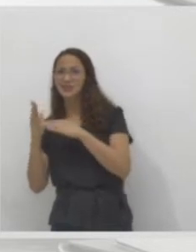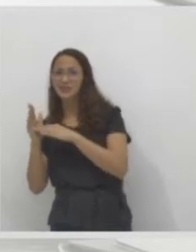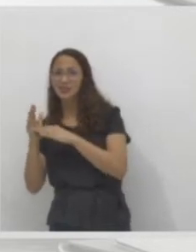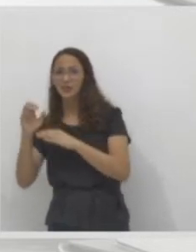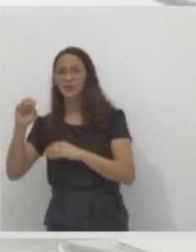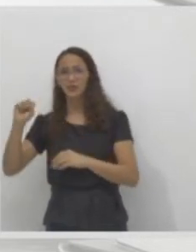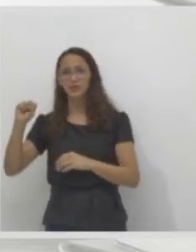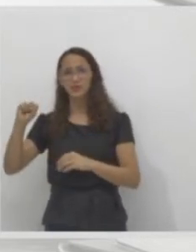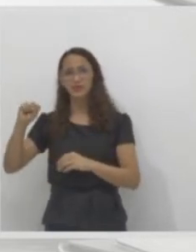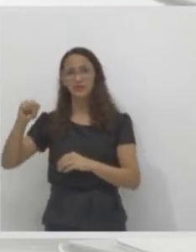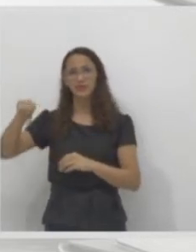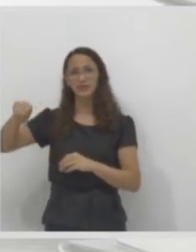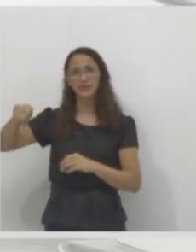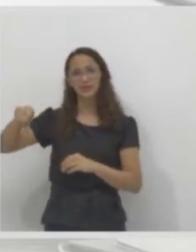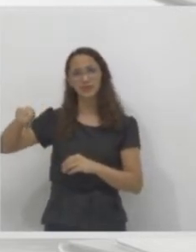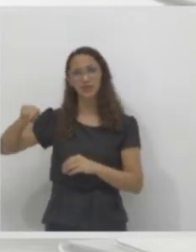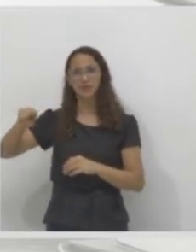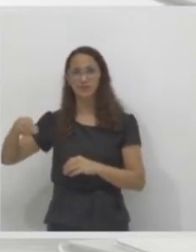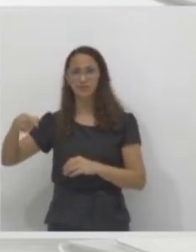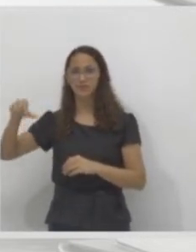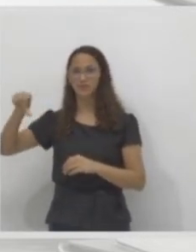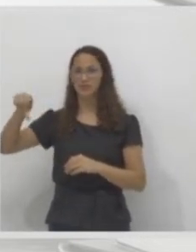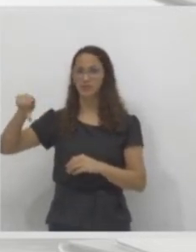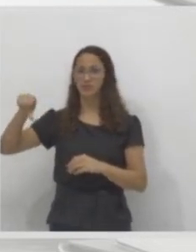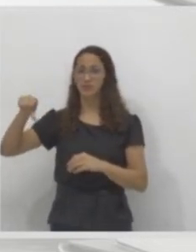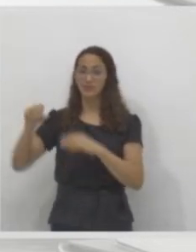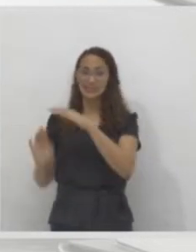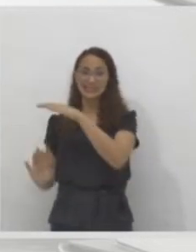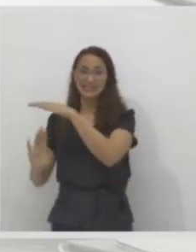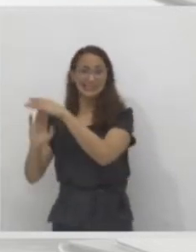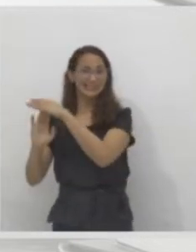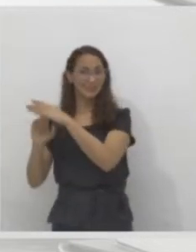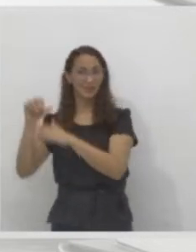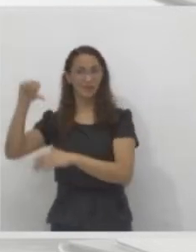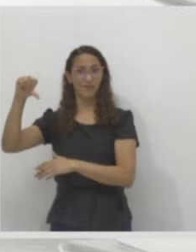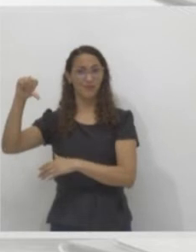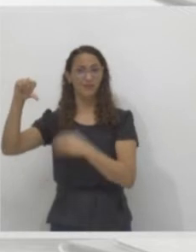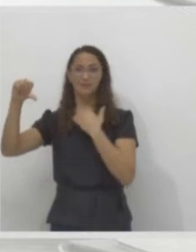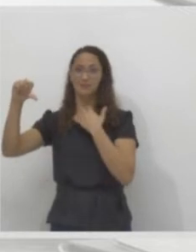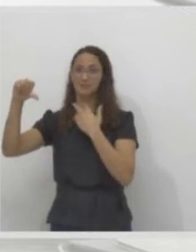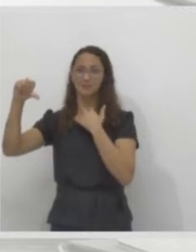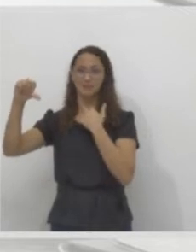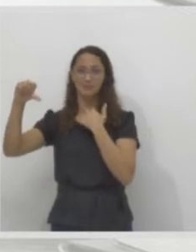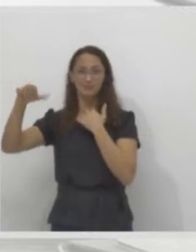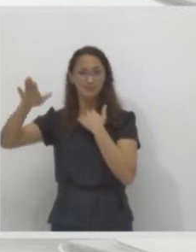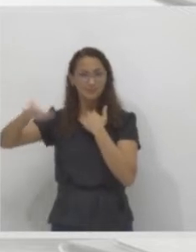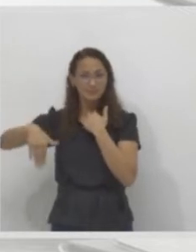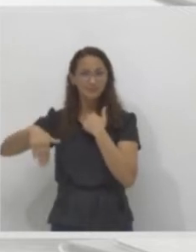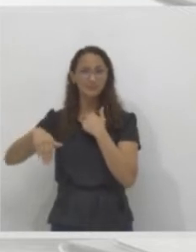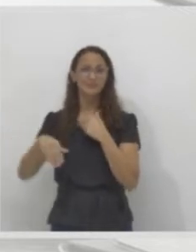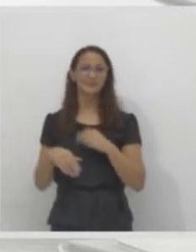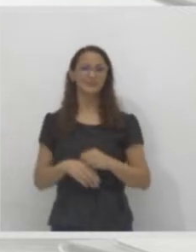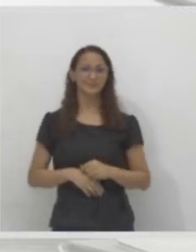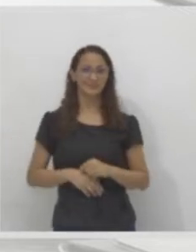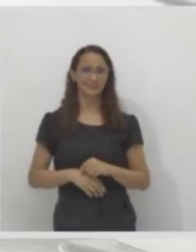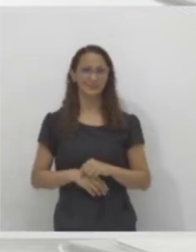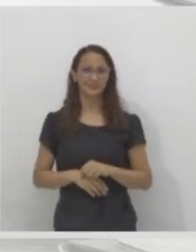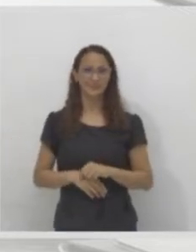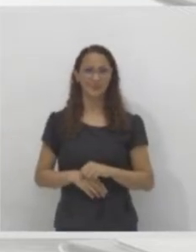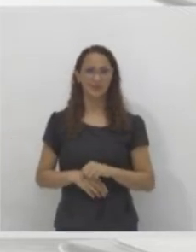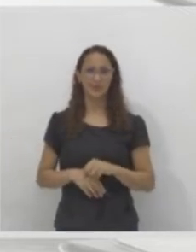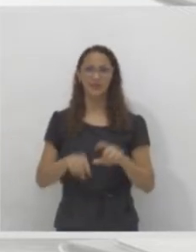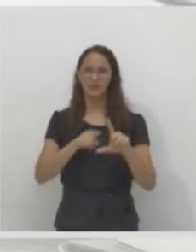89,9 talvez, tá? Mas não pode chegar em 90 graus. Todos esses três ângulos